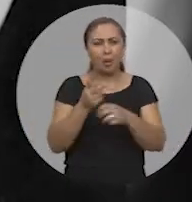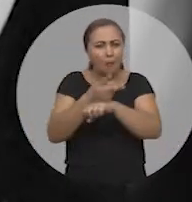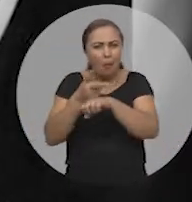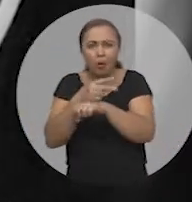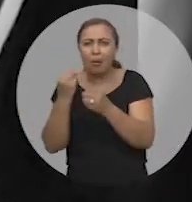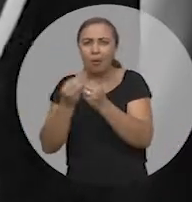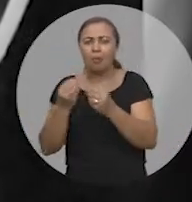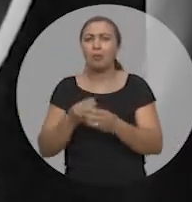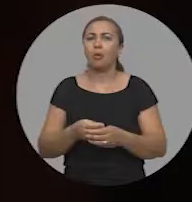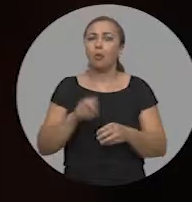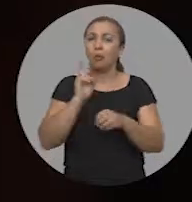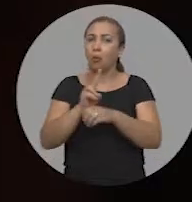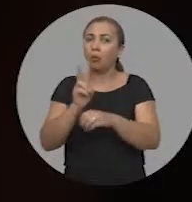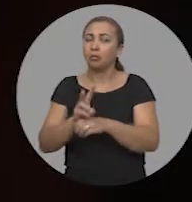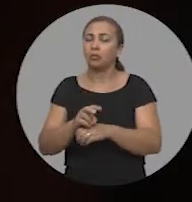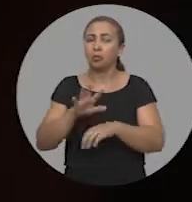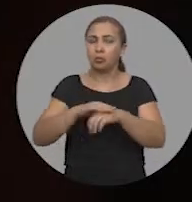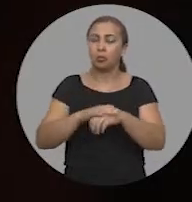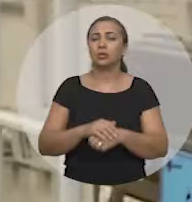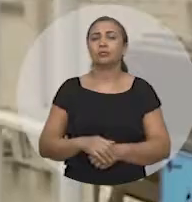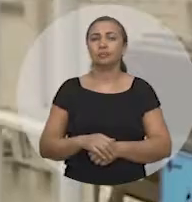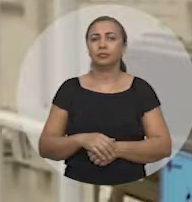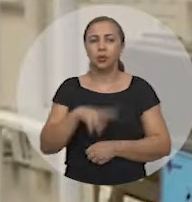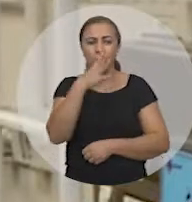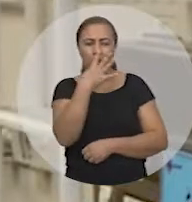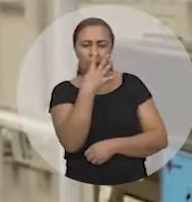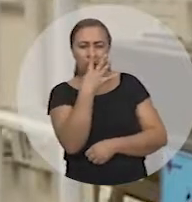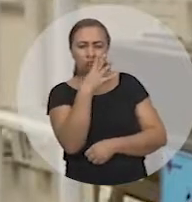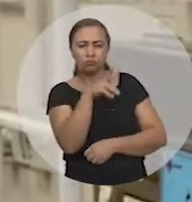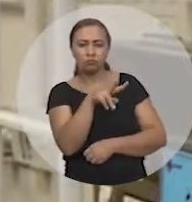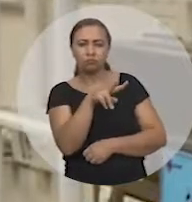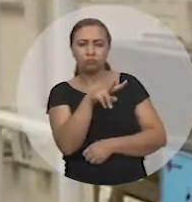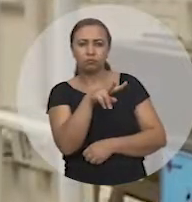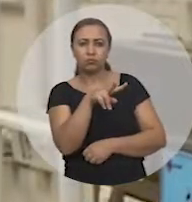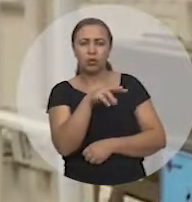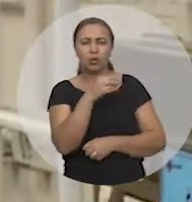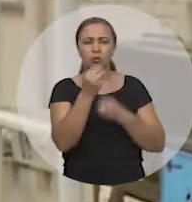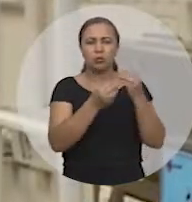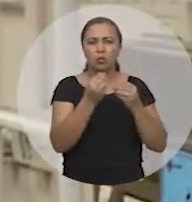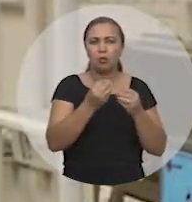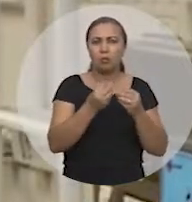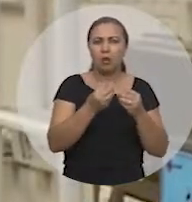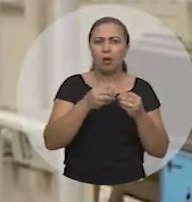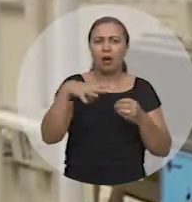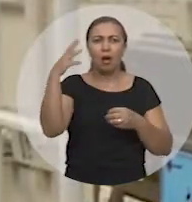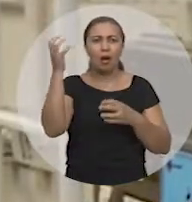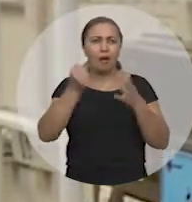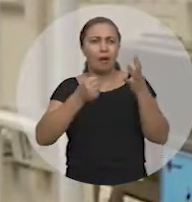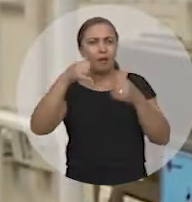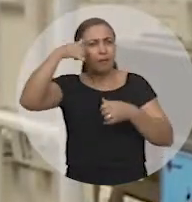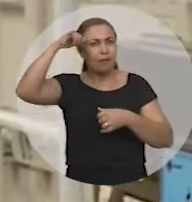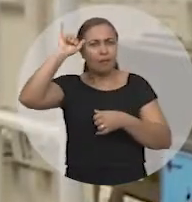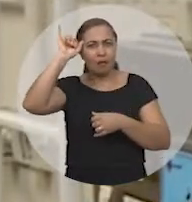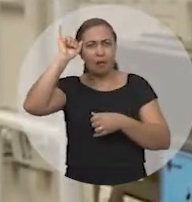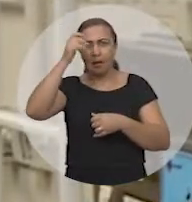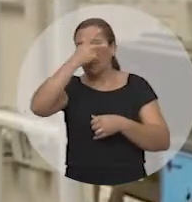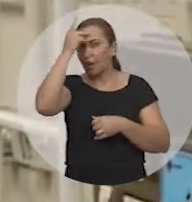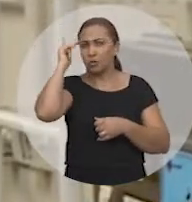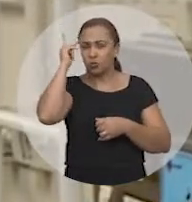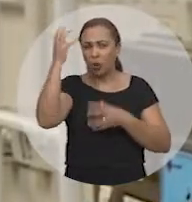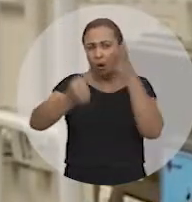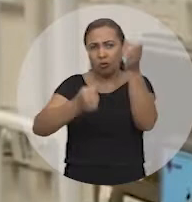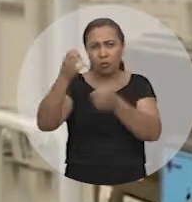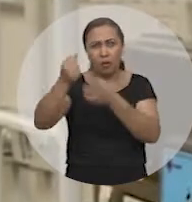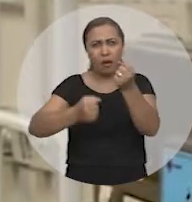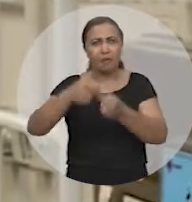forma de prevenção à doença. Como é que eles descobriram a vacina? Através da observação de que ordenhadeiras, na época que trabalhavam, ordenhando